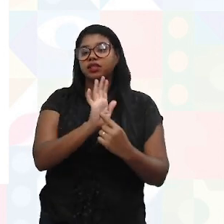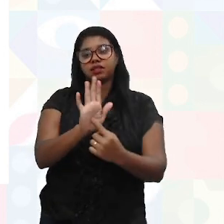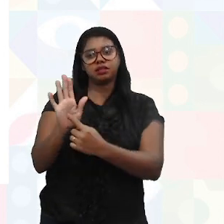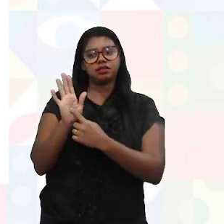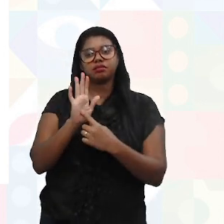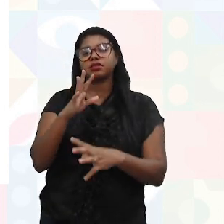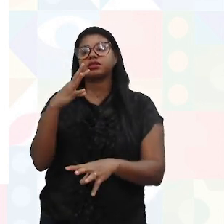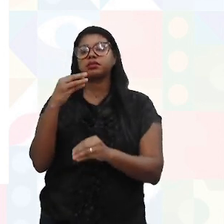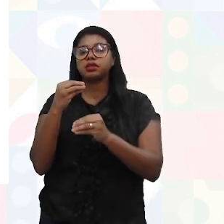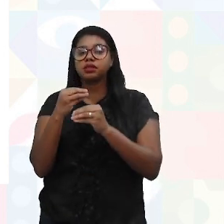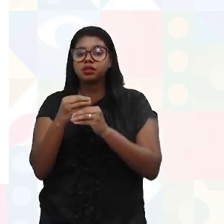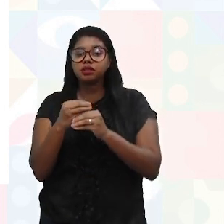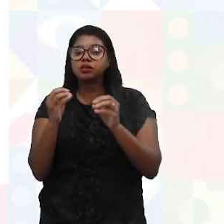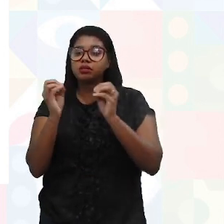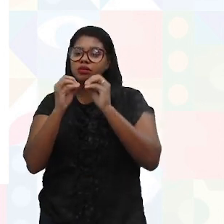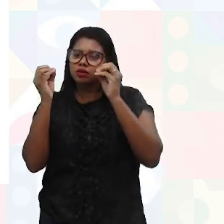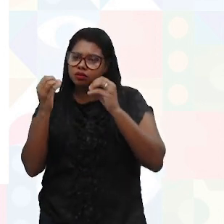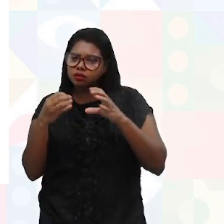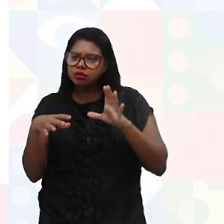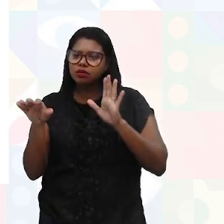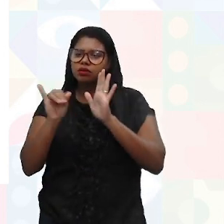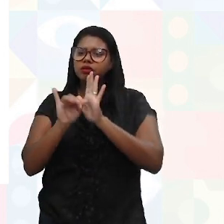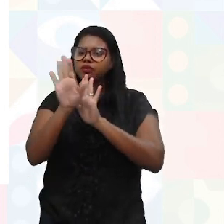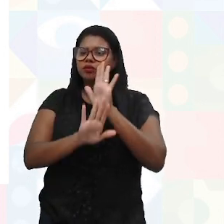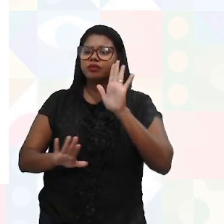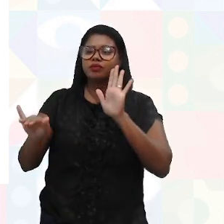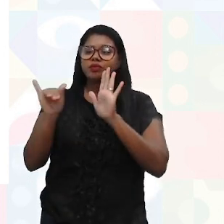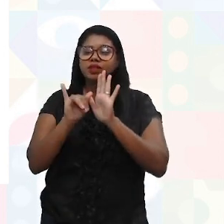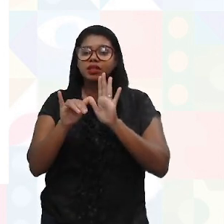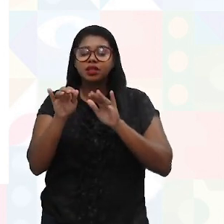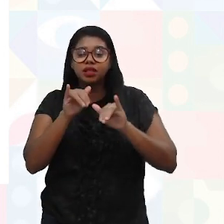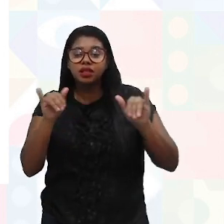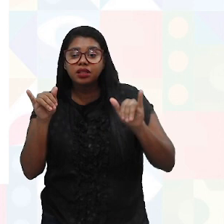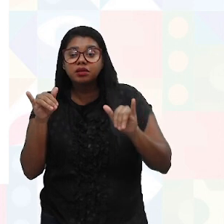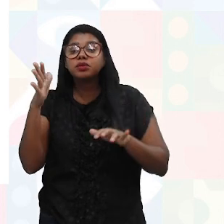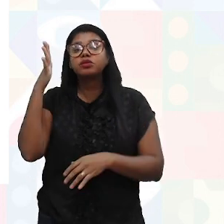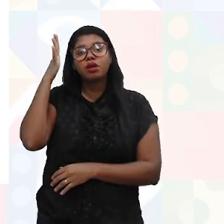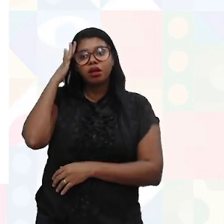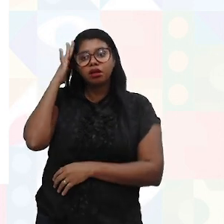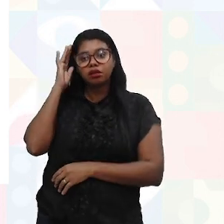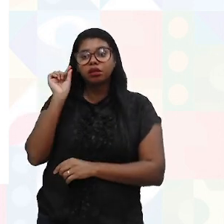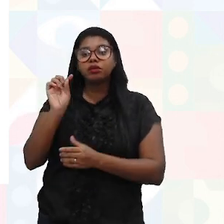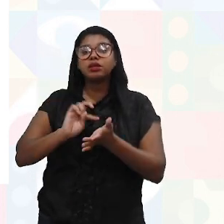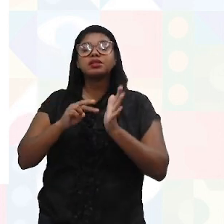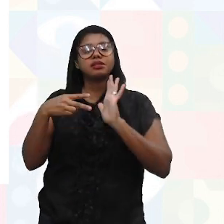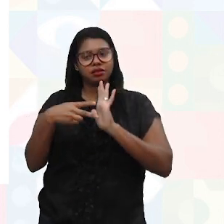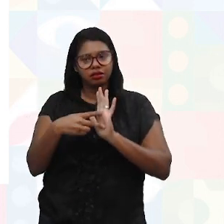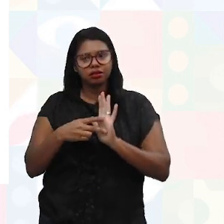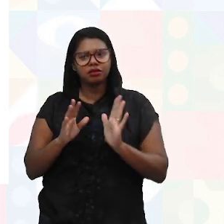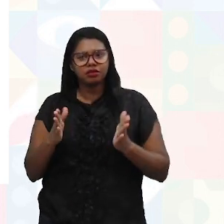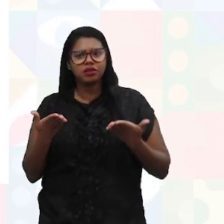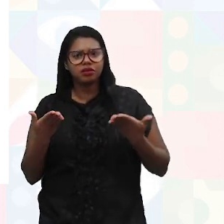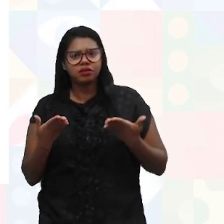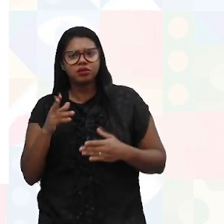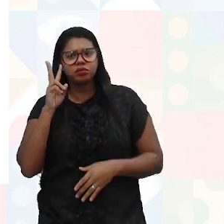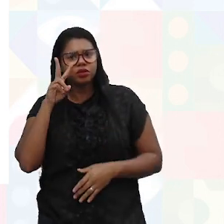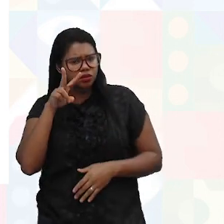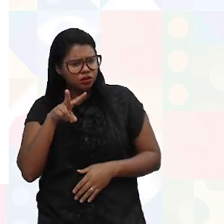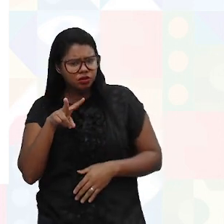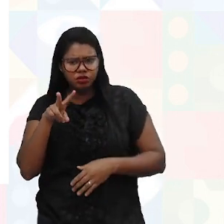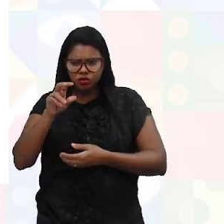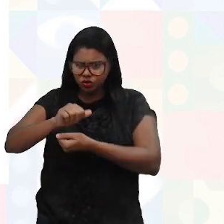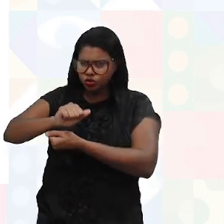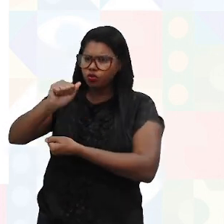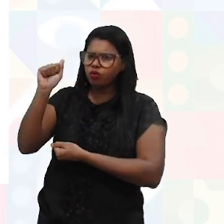apresentando, para poder criar uma ilustração que comunique para as pessoas o que é que vai ser esse evento. Eu preciso olhar para o cartaz e já entender do